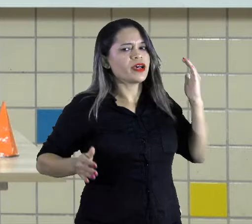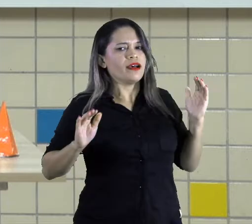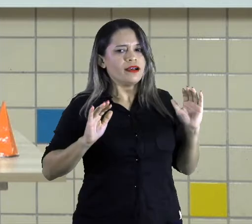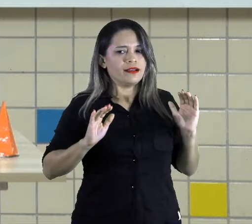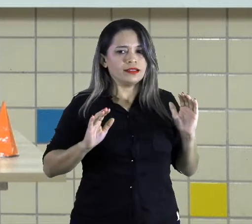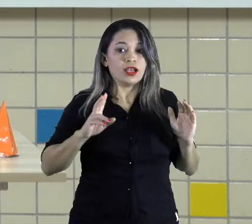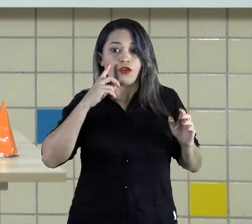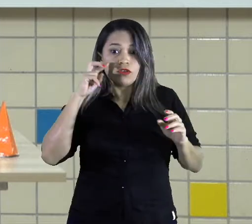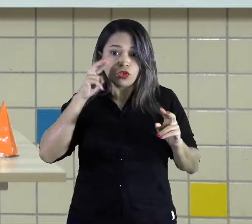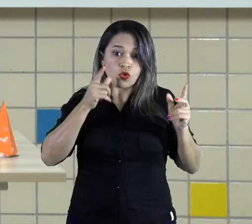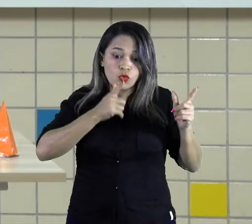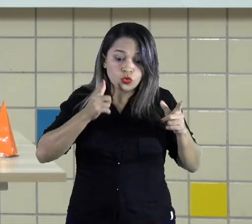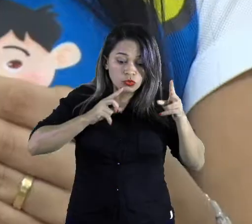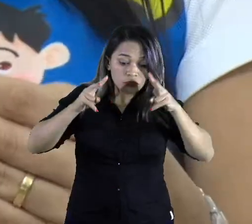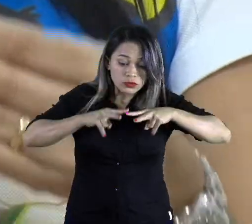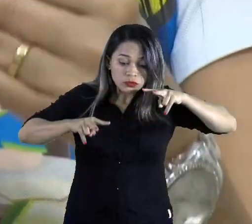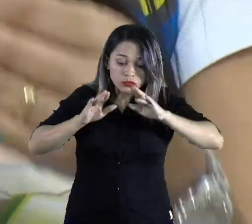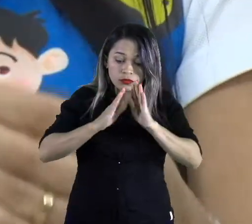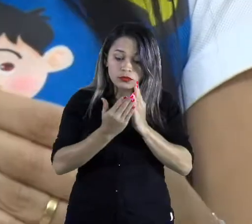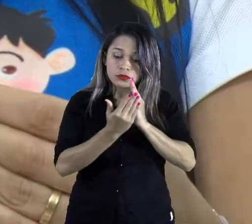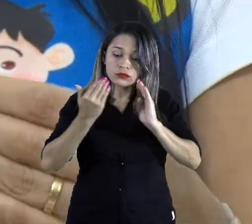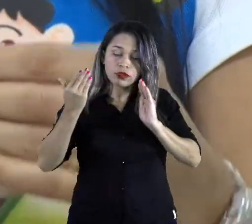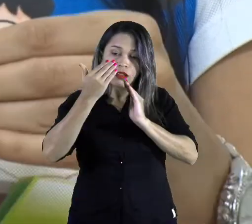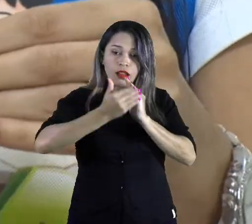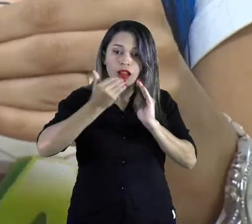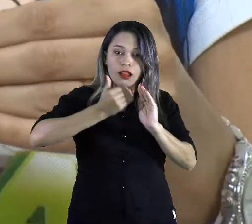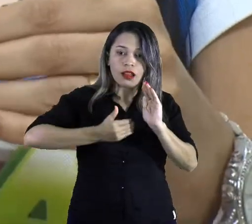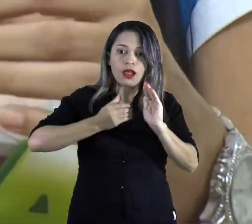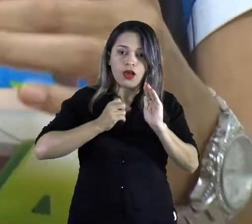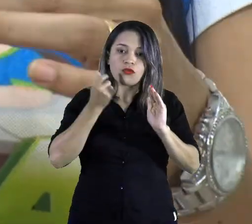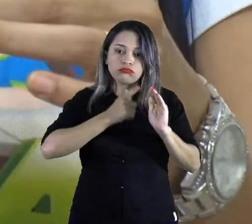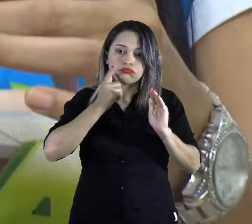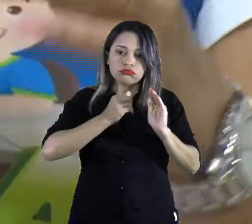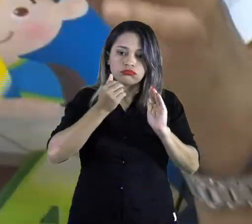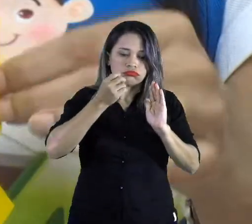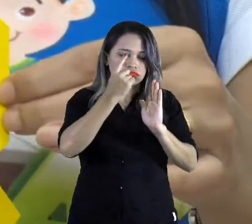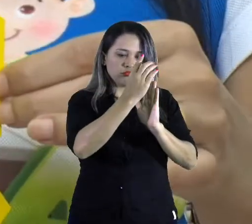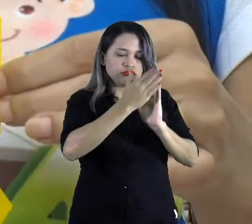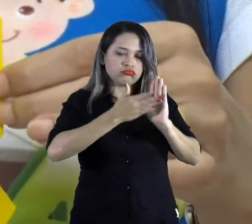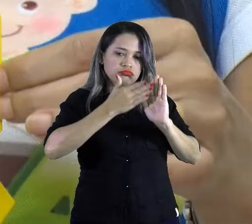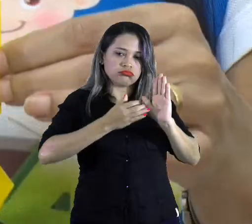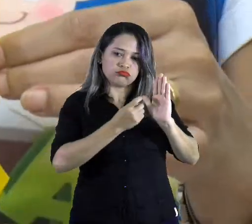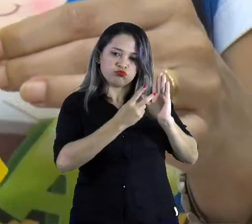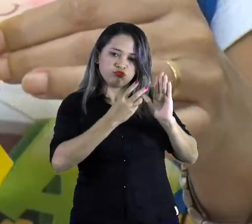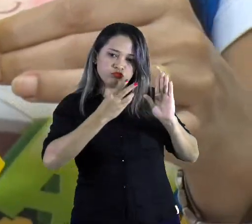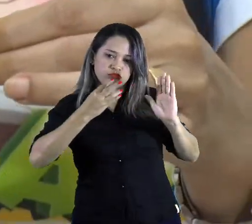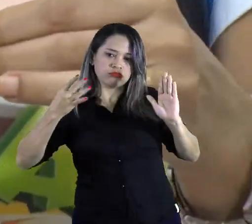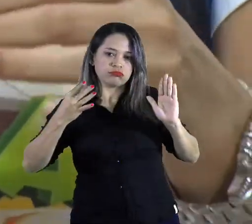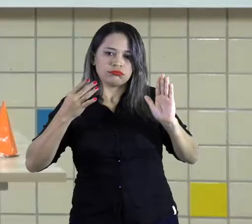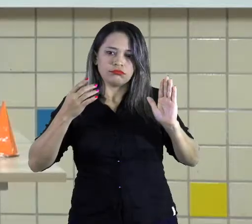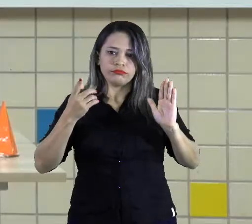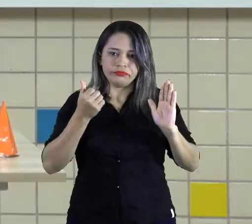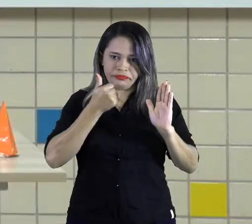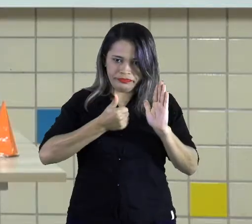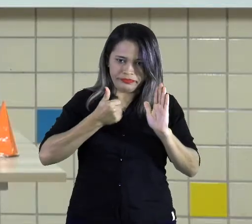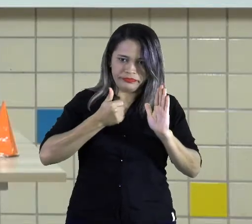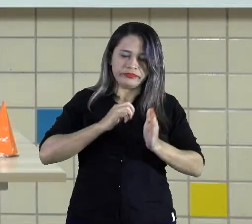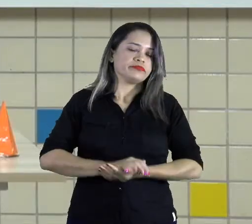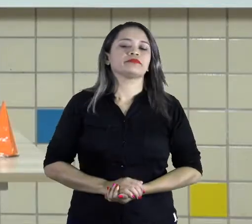você visualiza ele planificado, você consegue contar direitinho a quantidade de faces que tem esse sólido geométrico, tá